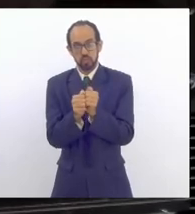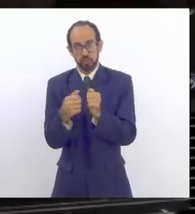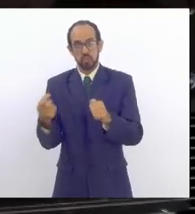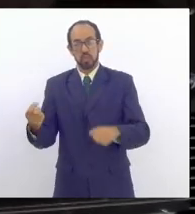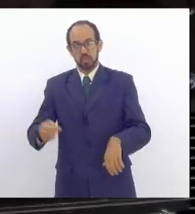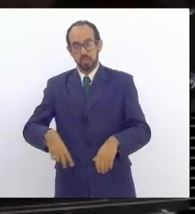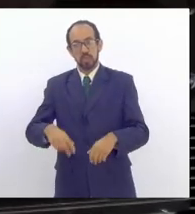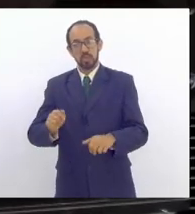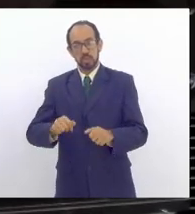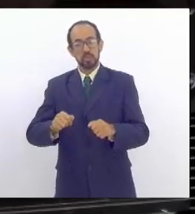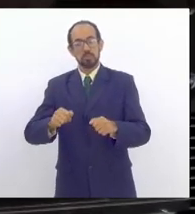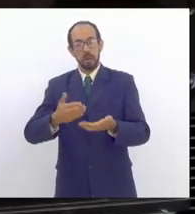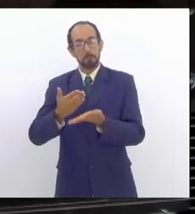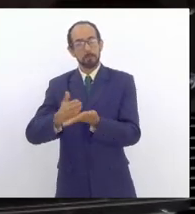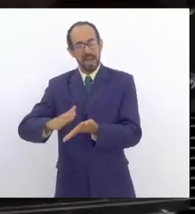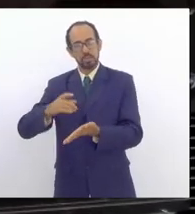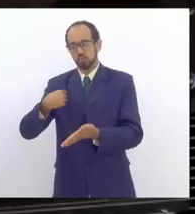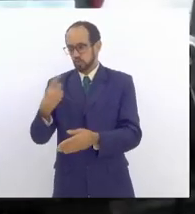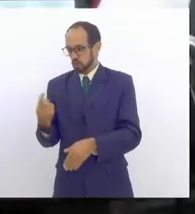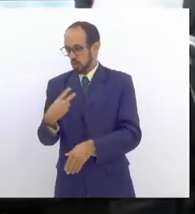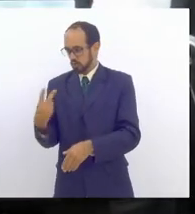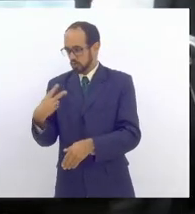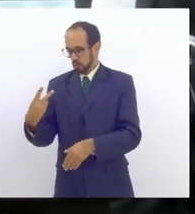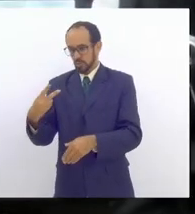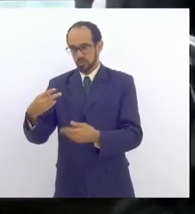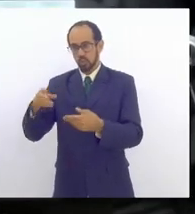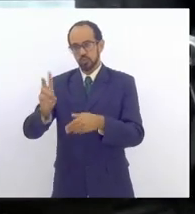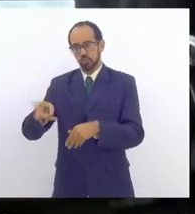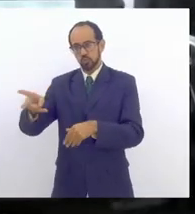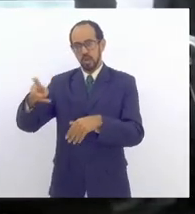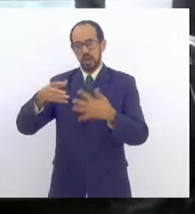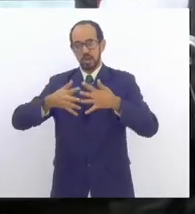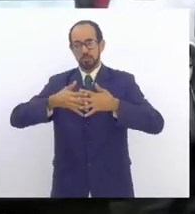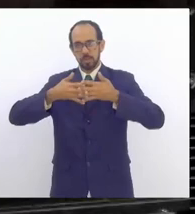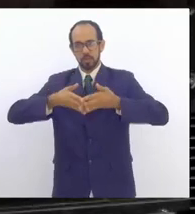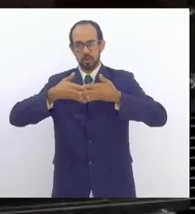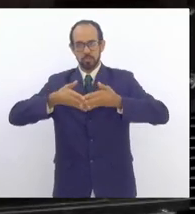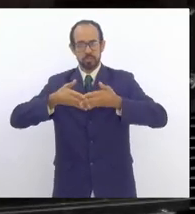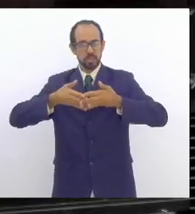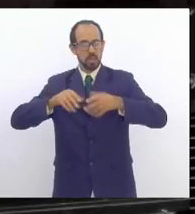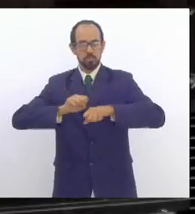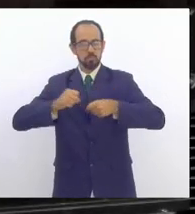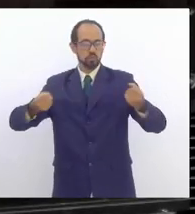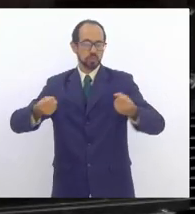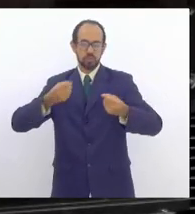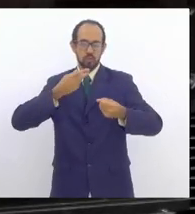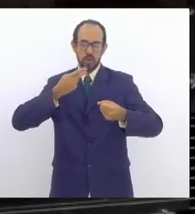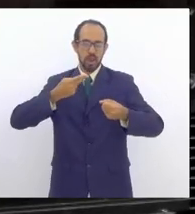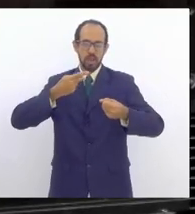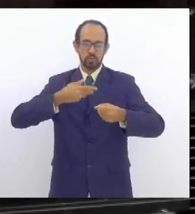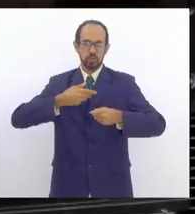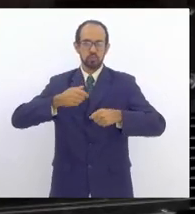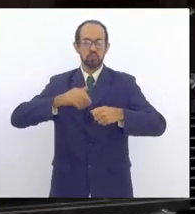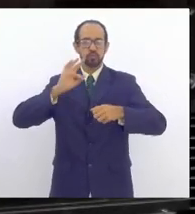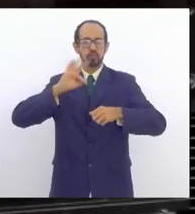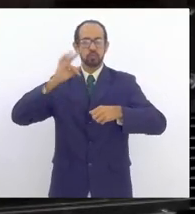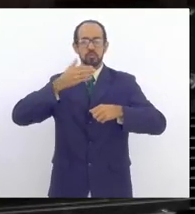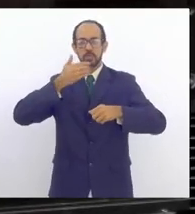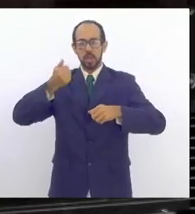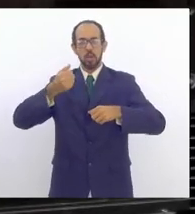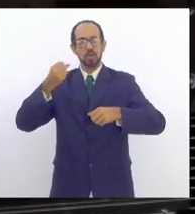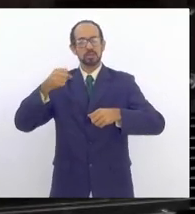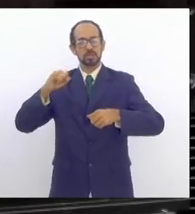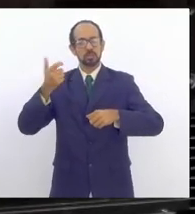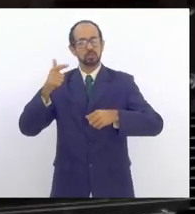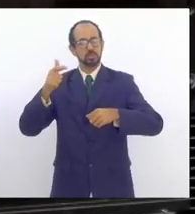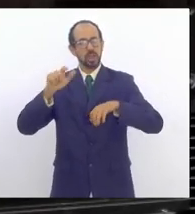seguirá em Petrópolis para sempre. Não é possível falar em um futuro melhor sem educação. Elevar